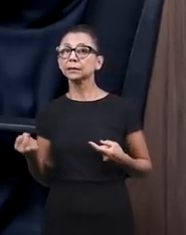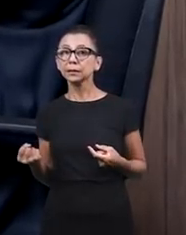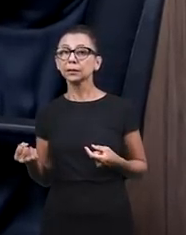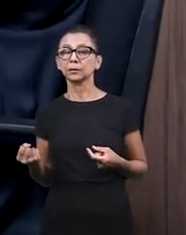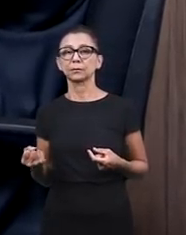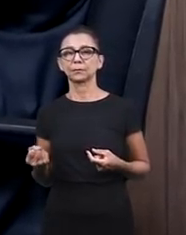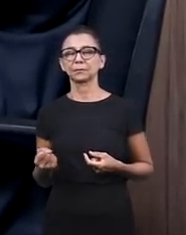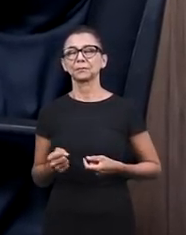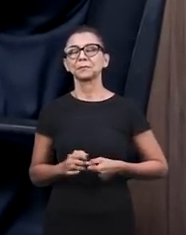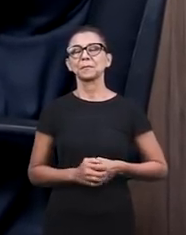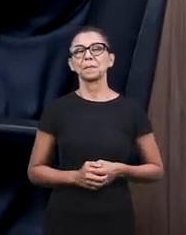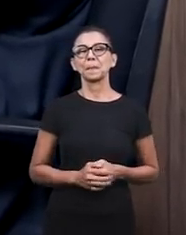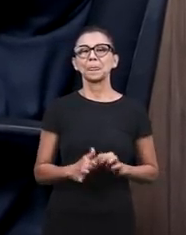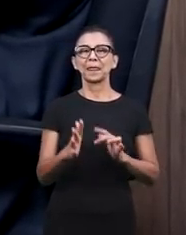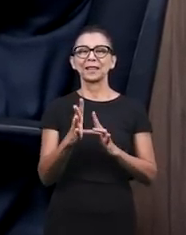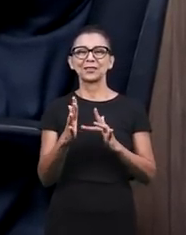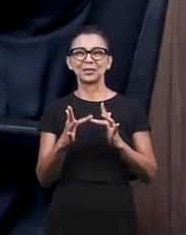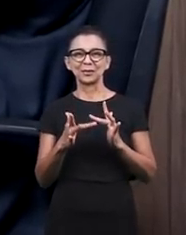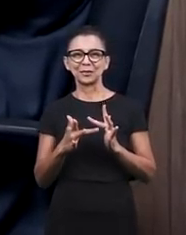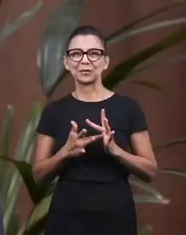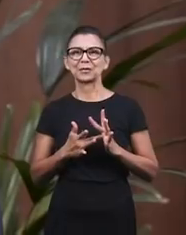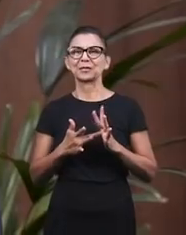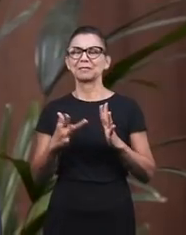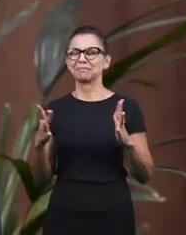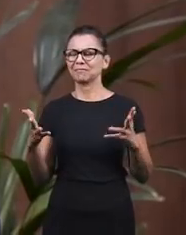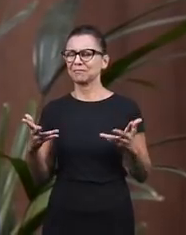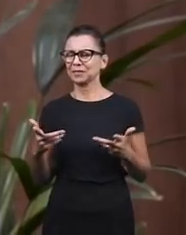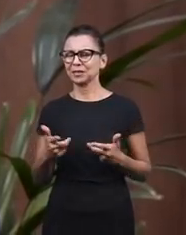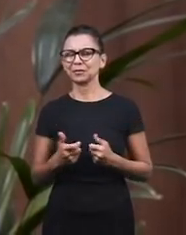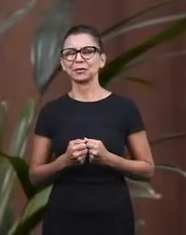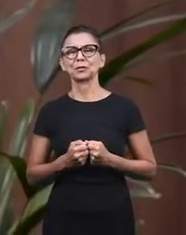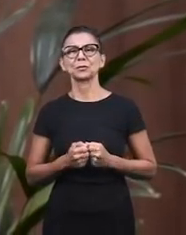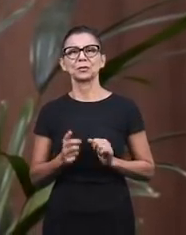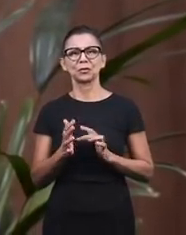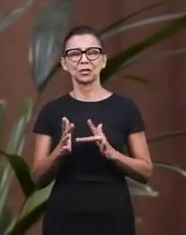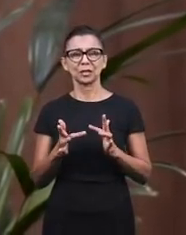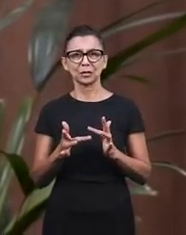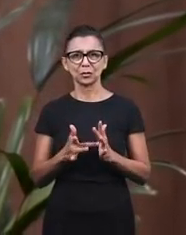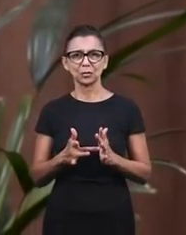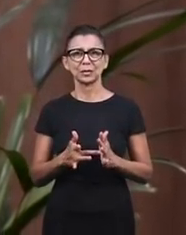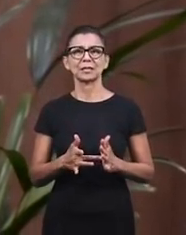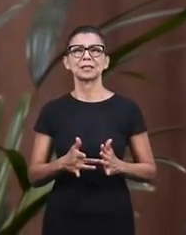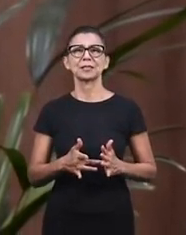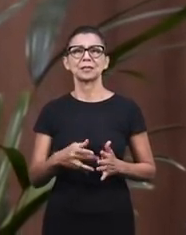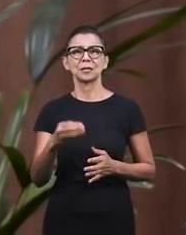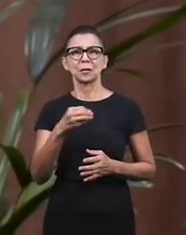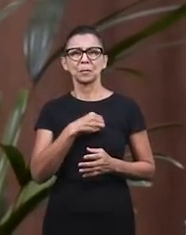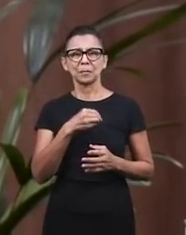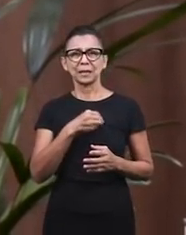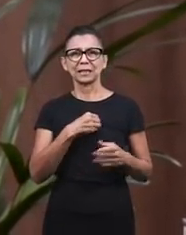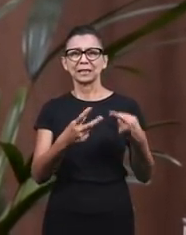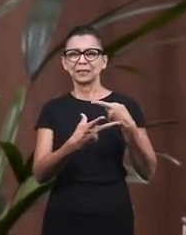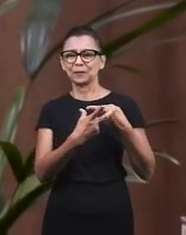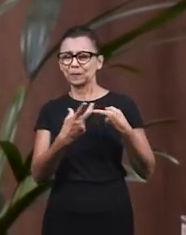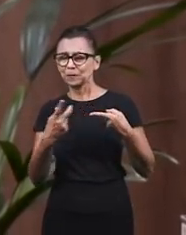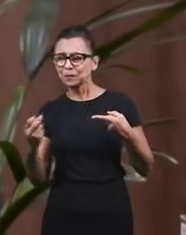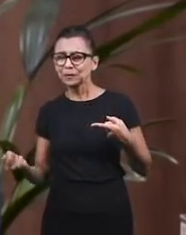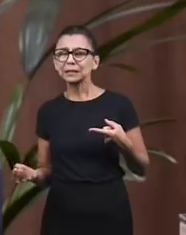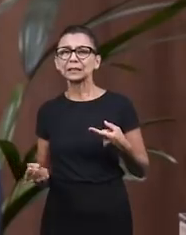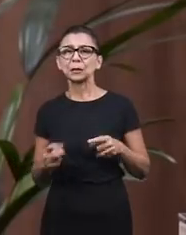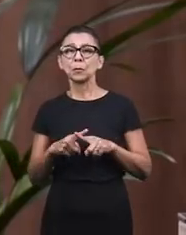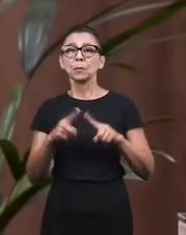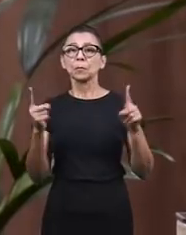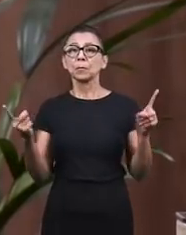homem extraordinário, esse homem que venceu o pecado, mesmo esse homem, ele dependeu do Espírito Santo. Isso fica muito